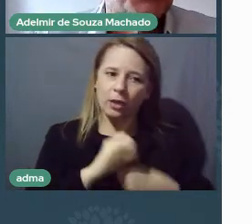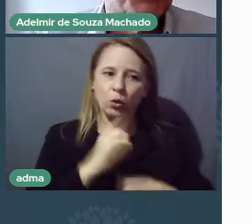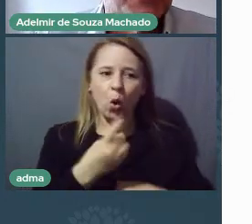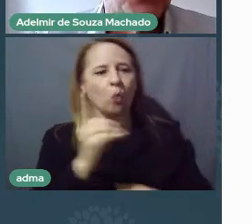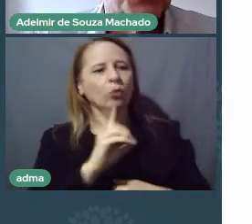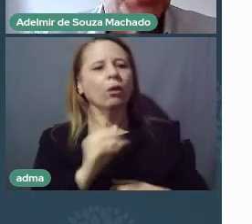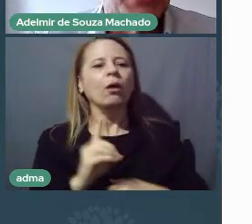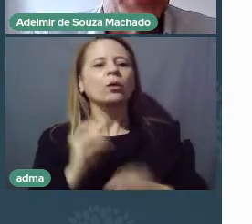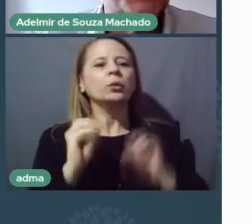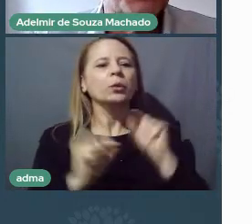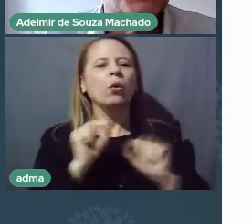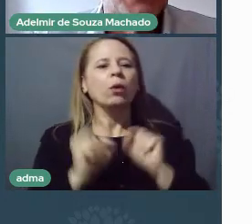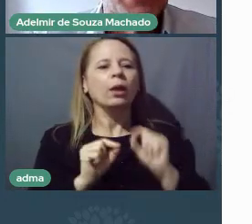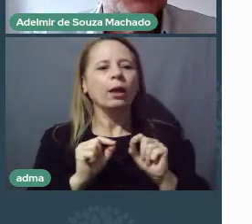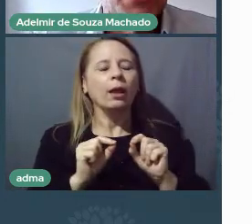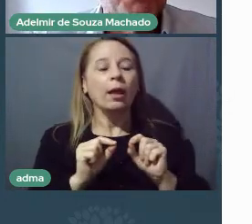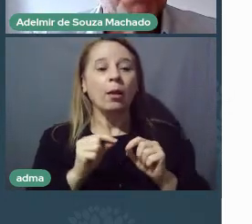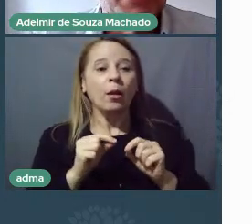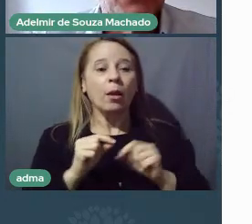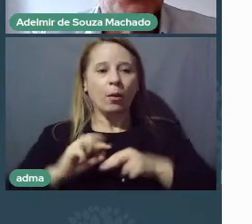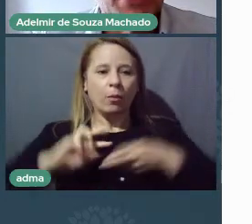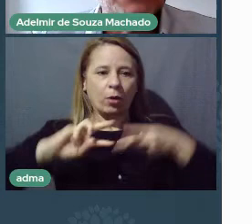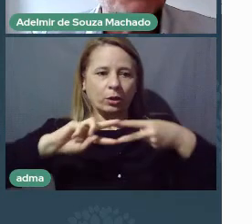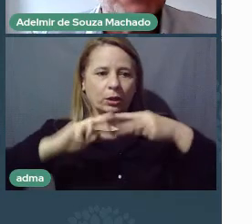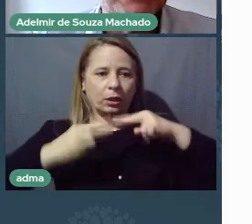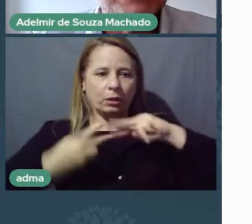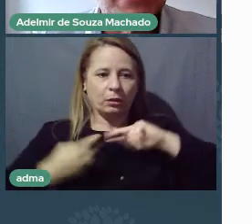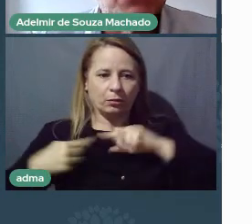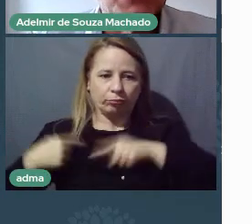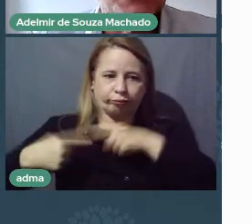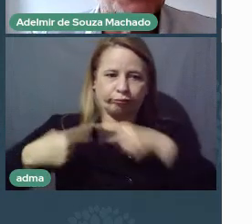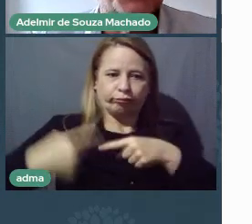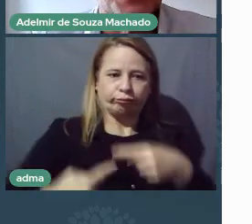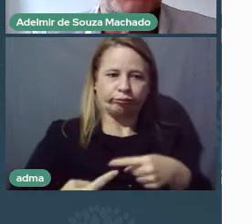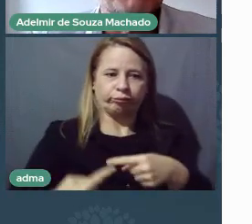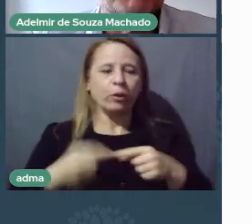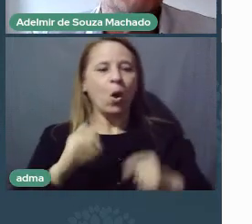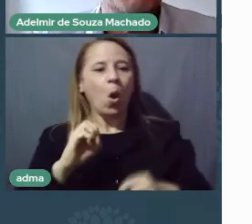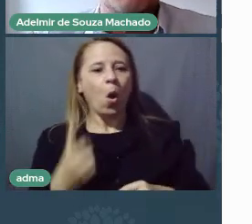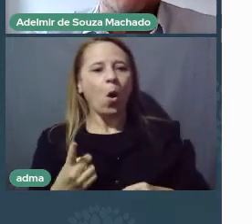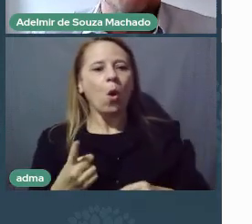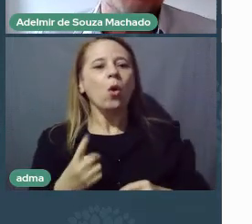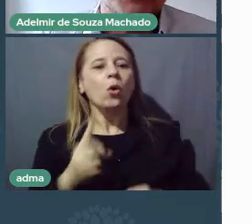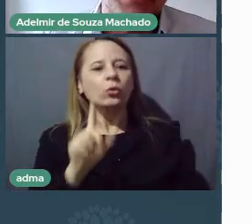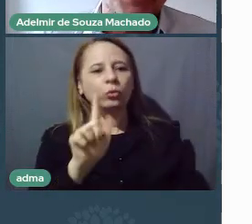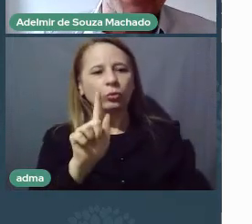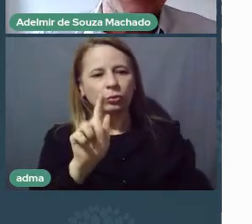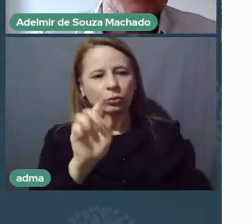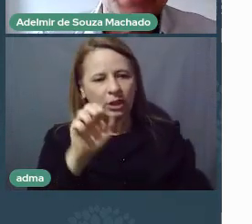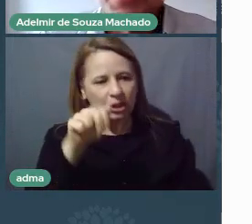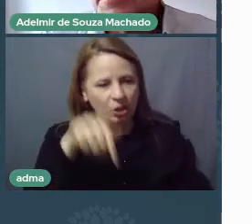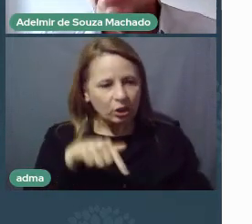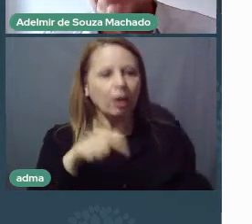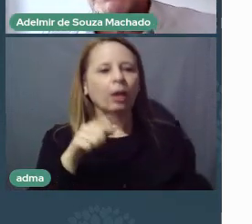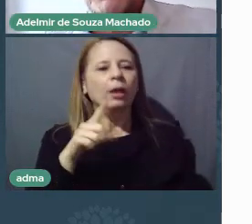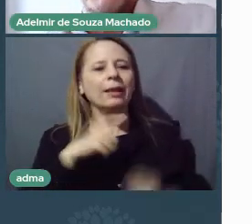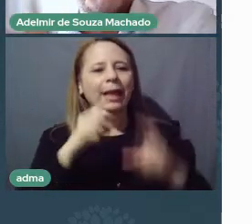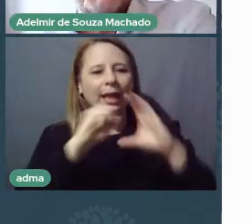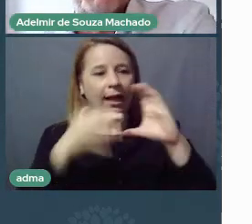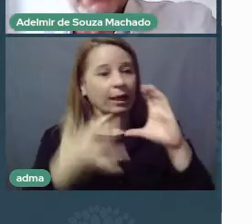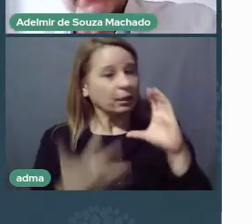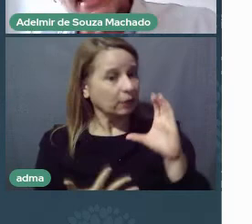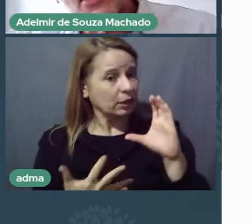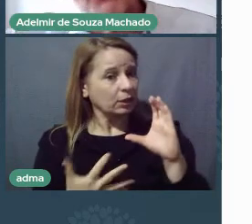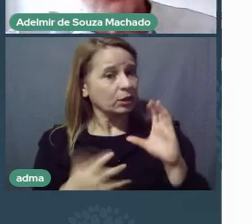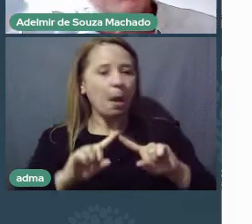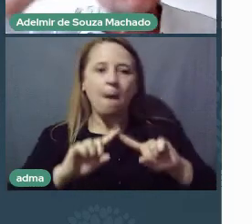pessoal, de um fator genético, eu dependo da expressão desse gene. Então, eu tenho a característica, mas eu